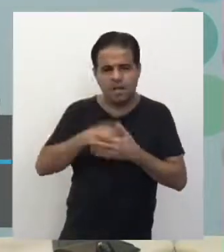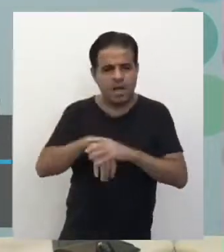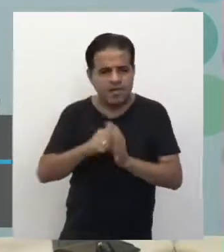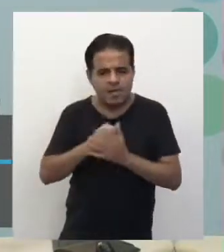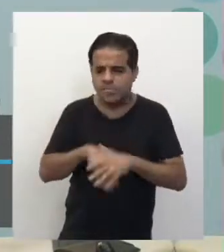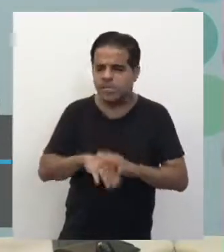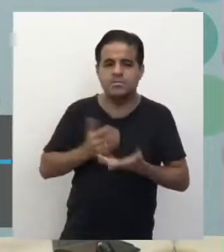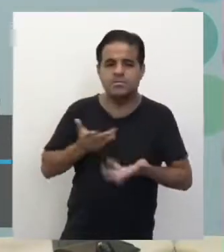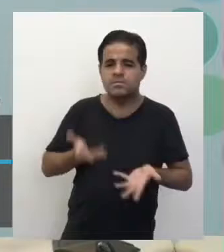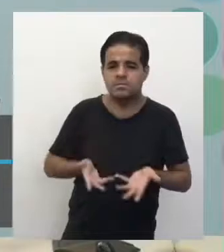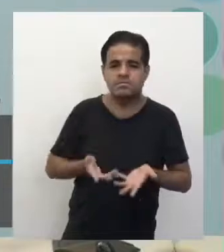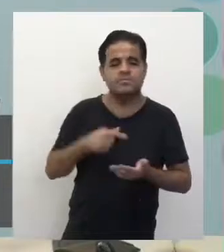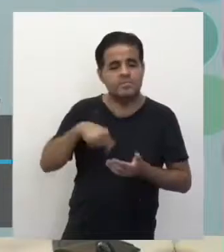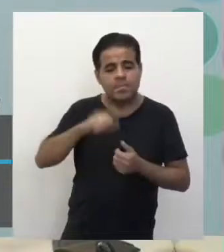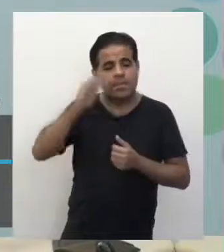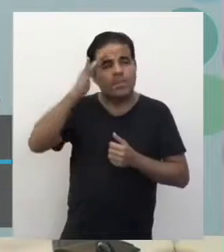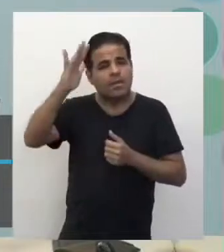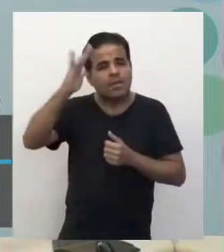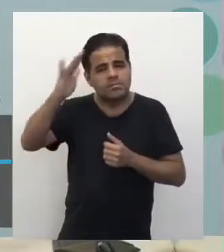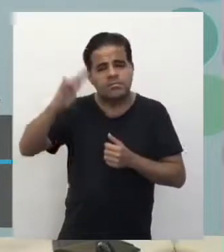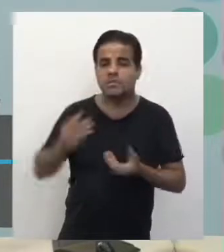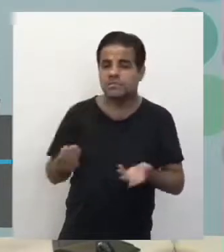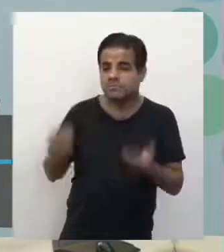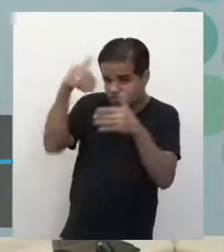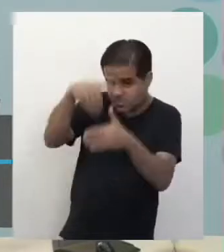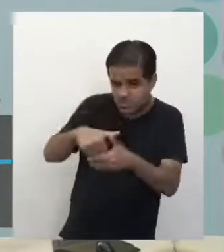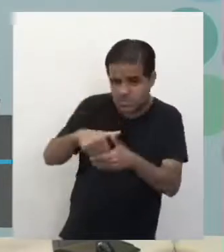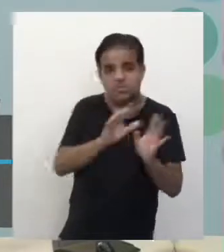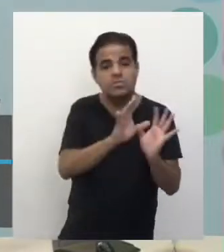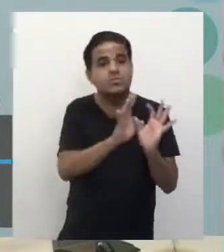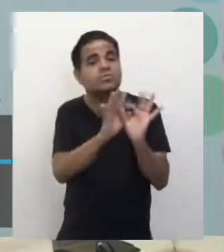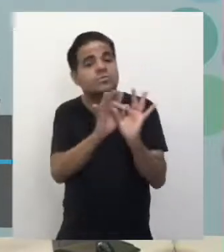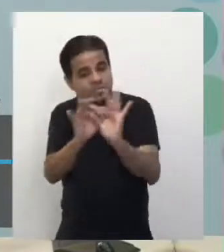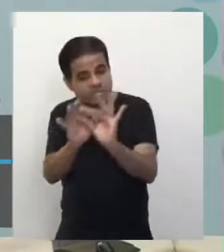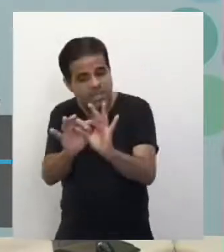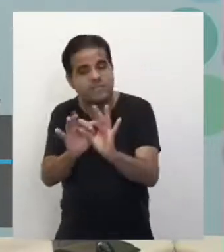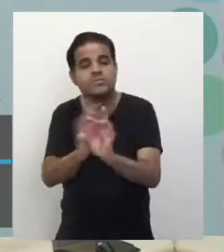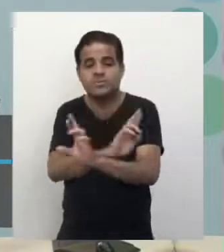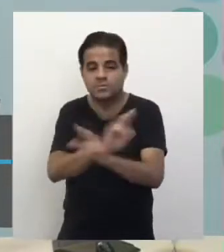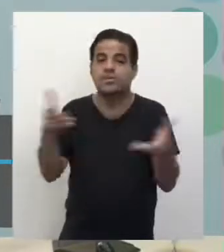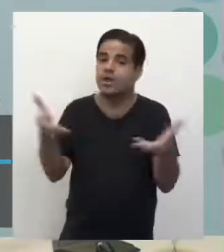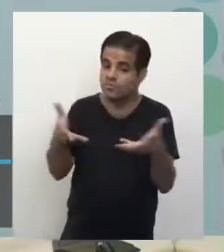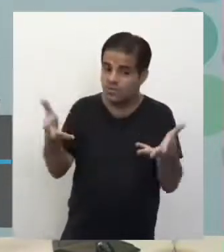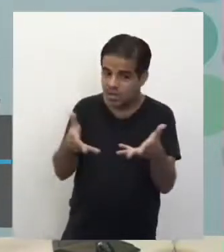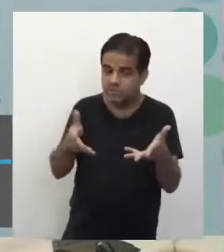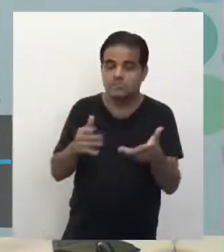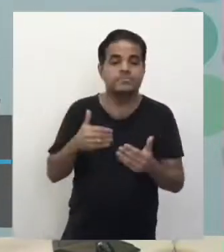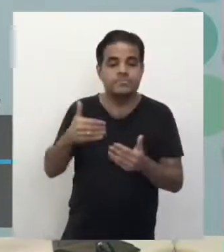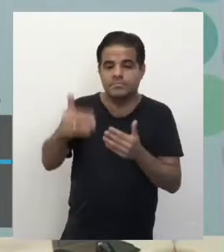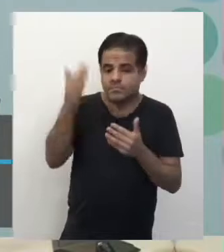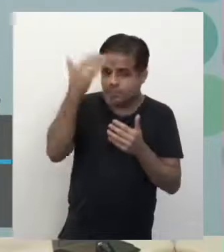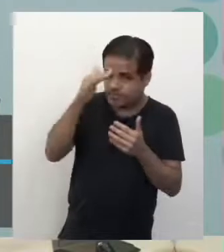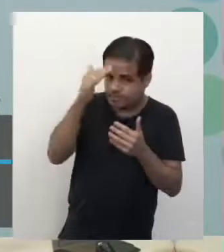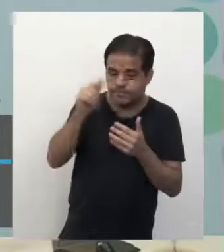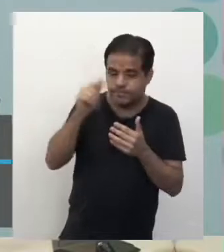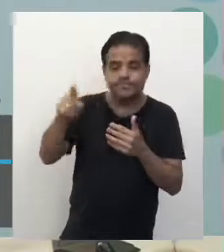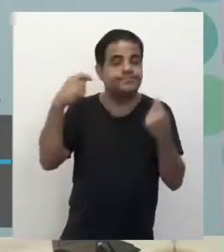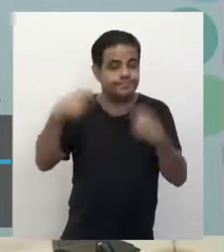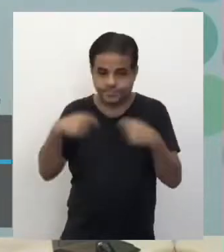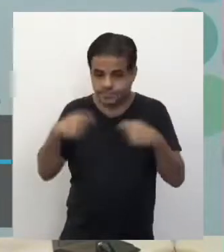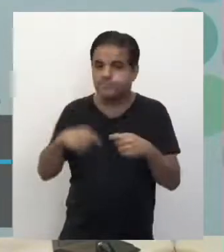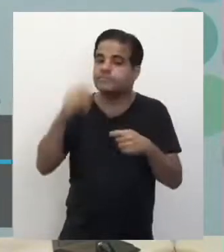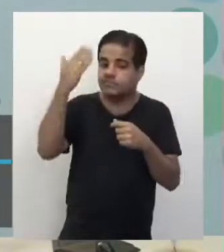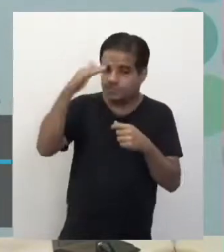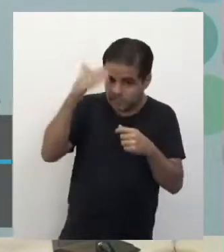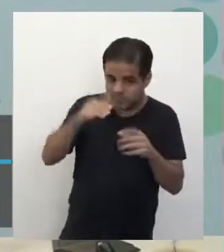mãos. Então, para a gente pensar nisso, está inserido em um contexto, né, atual. Então, para compreender, eu preciso